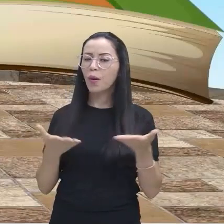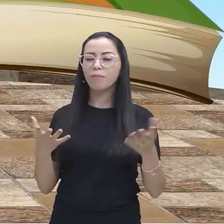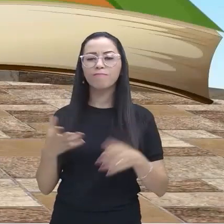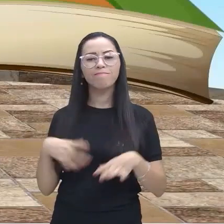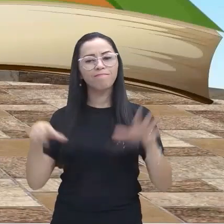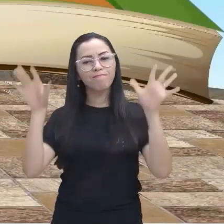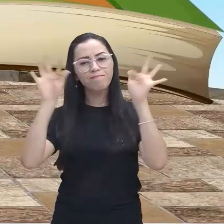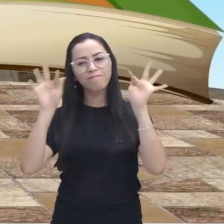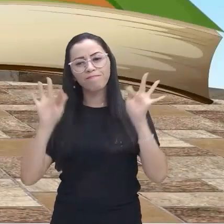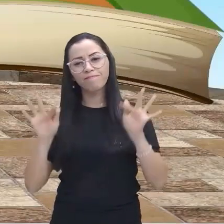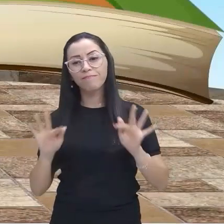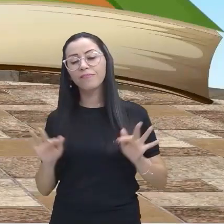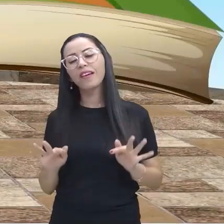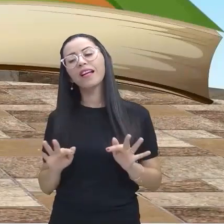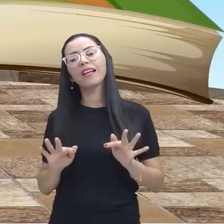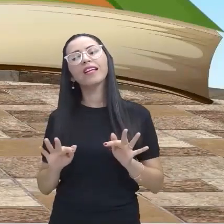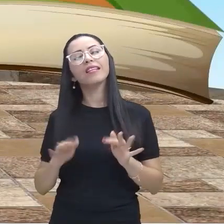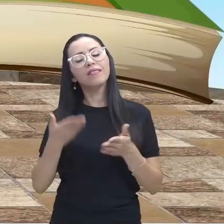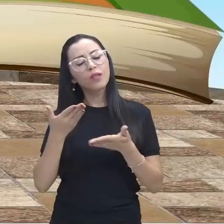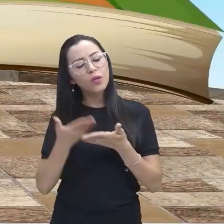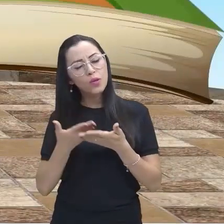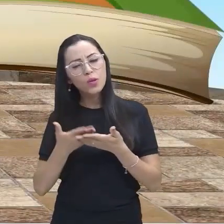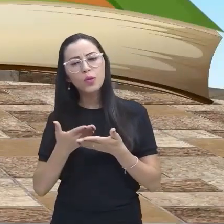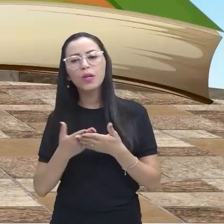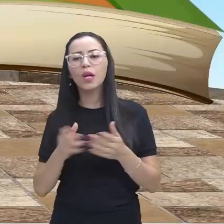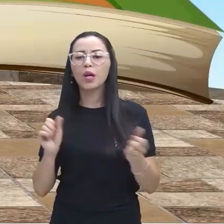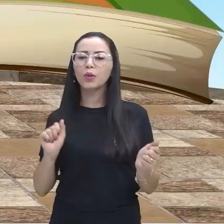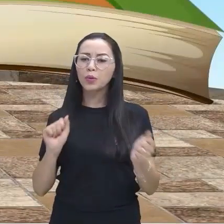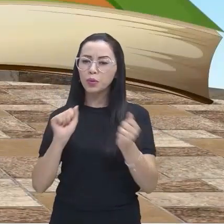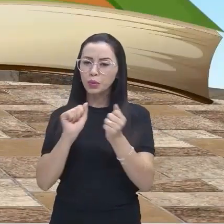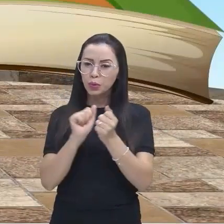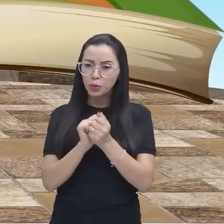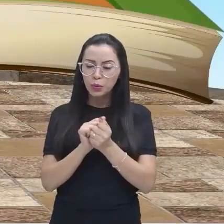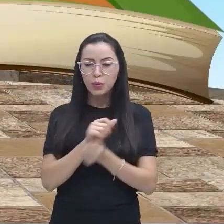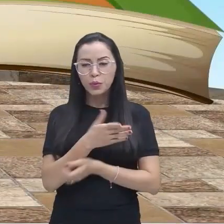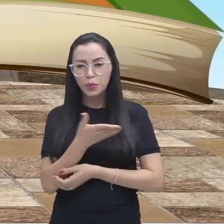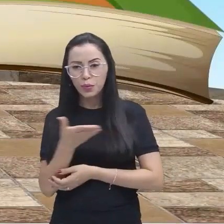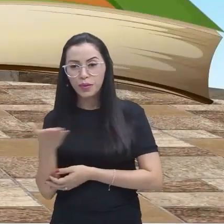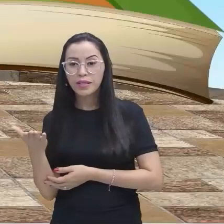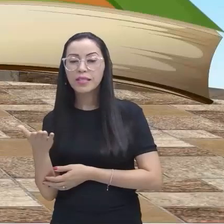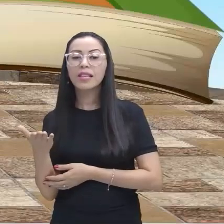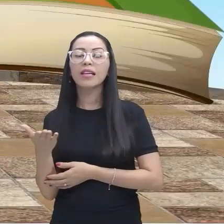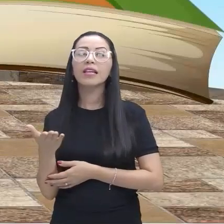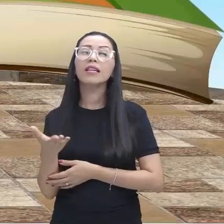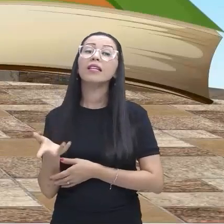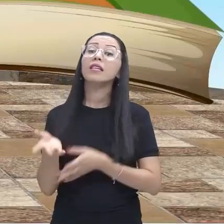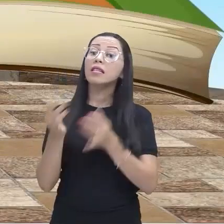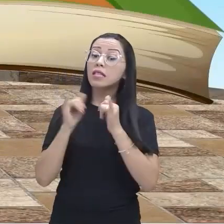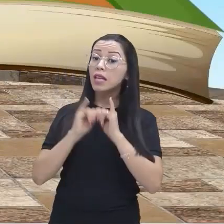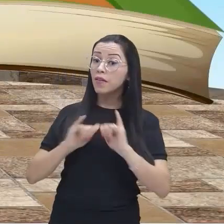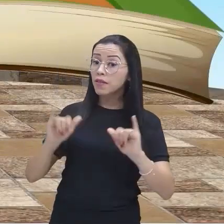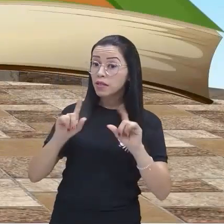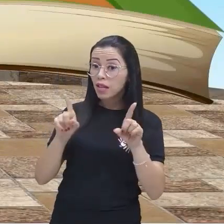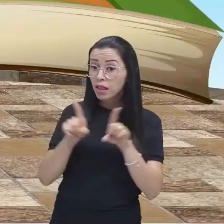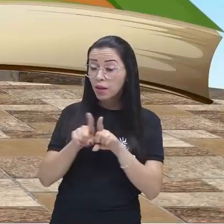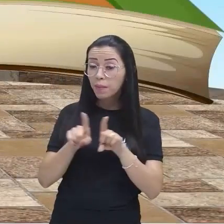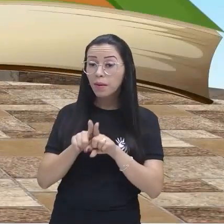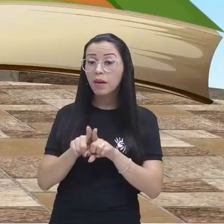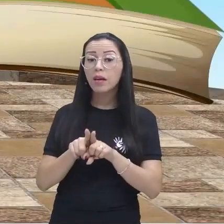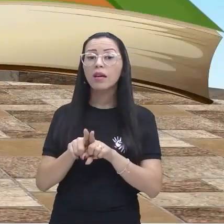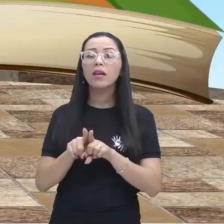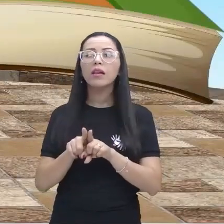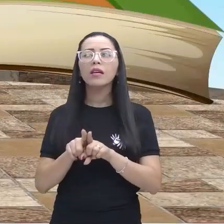muito feliz em ter estudado novamente com você, meu fofinho e fofinha. E dizer para você,